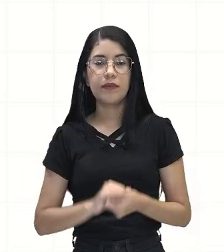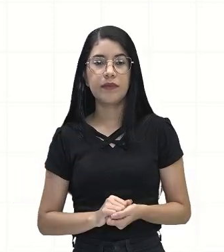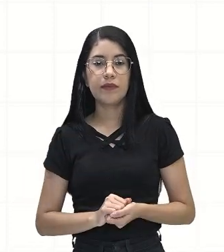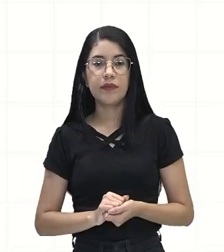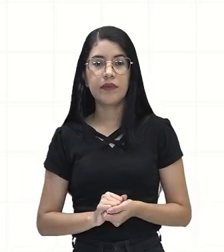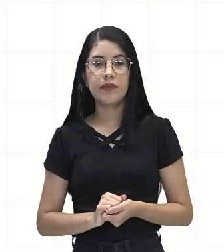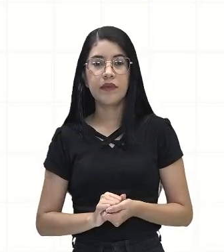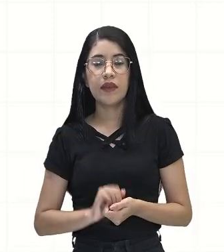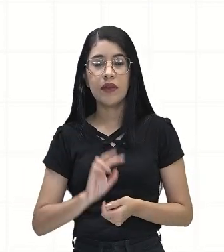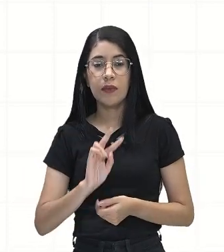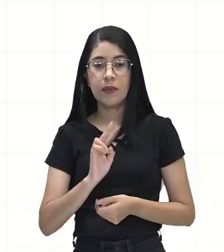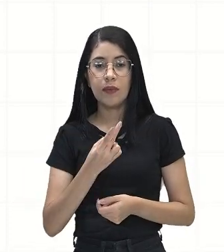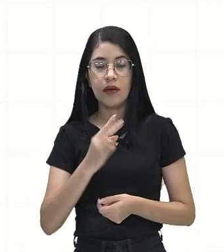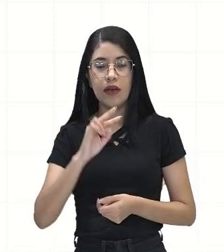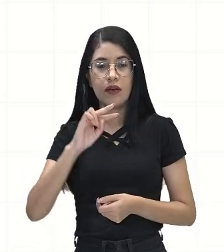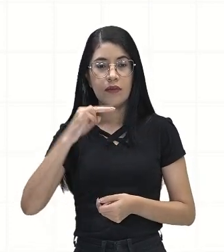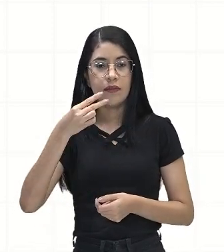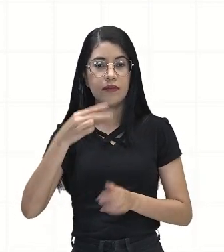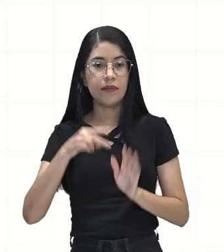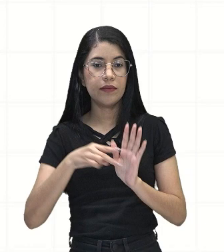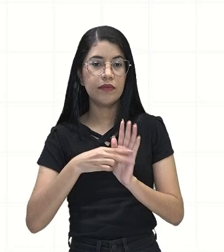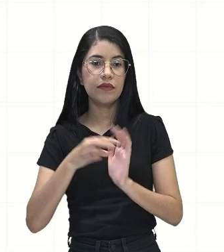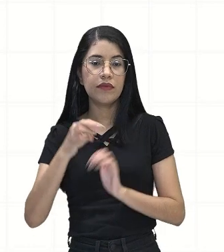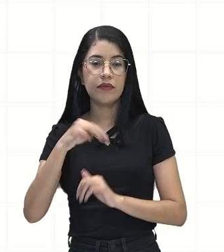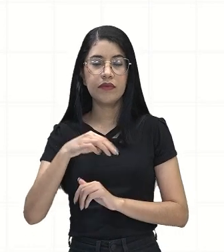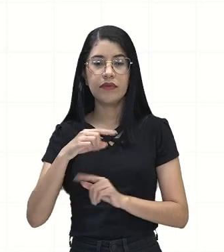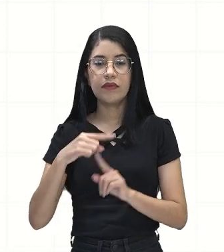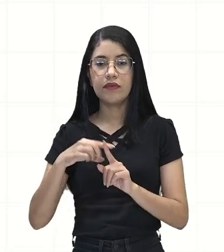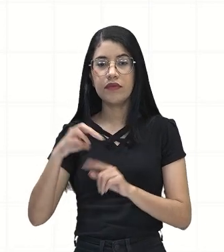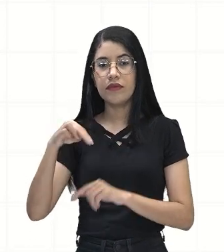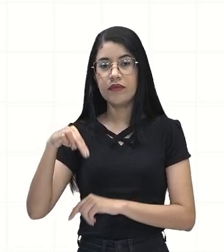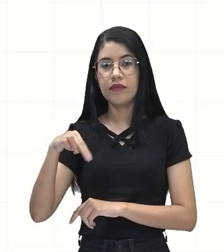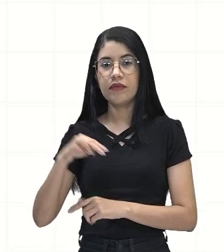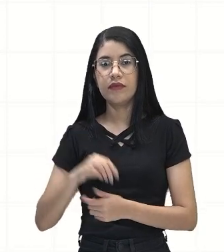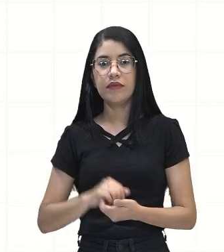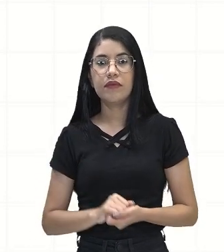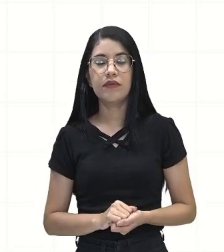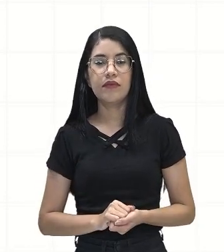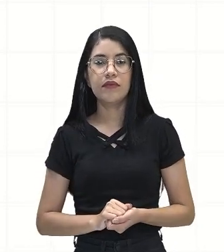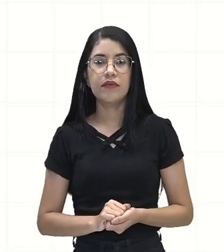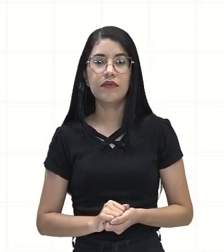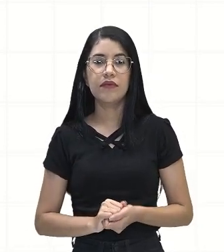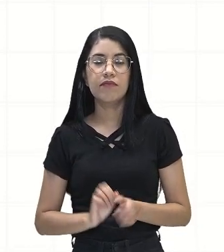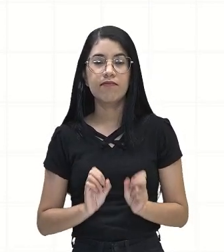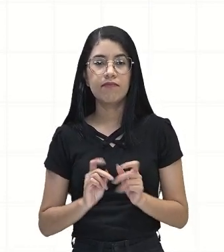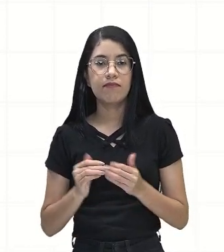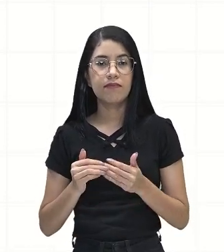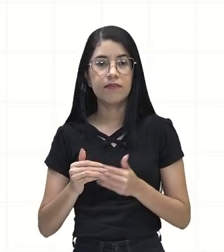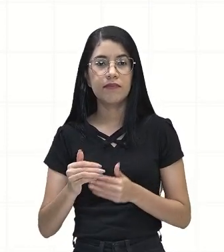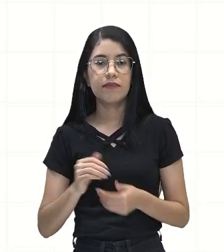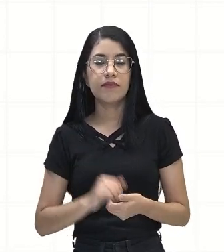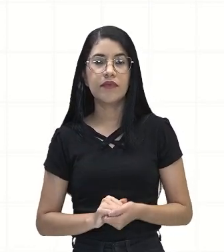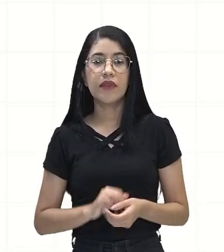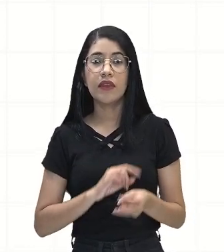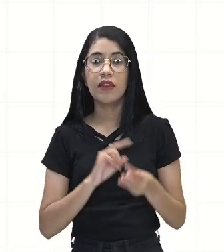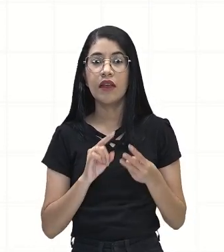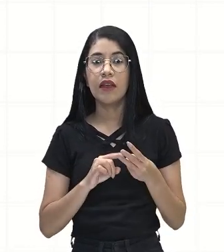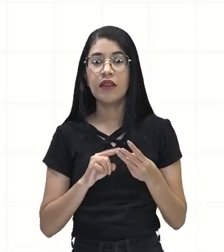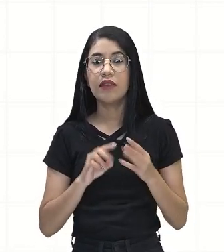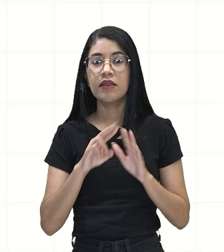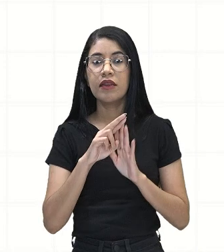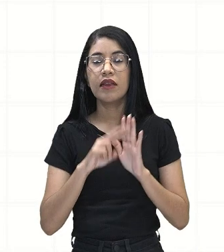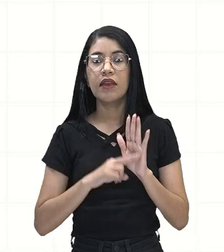ao quadrado é igual a M vezes N. Muito bem. E a nossa